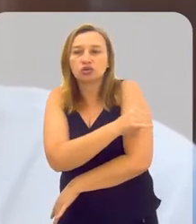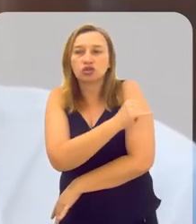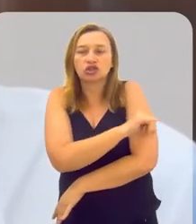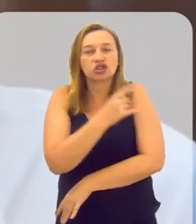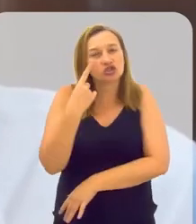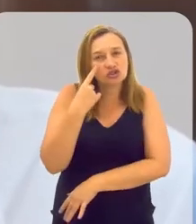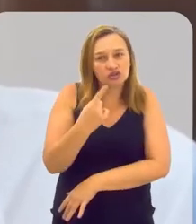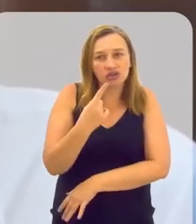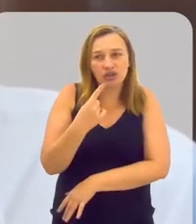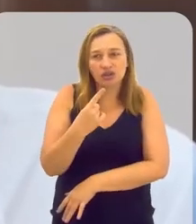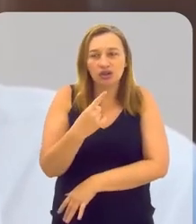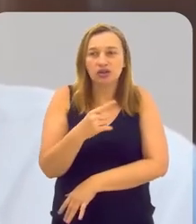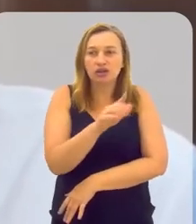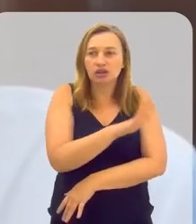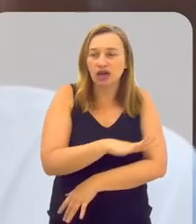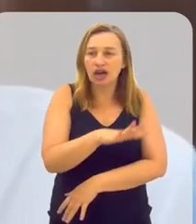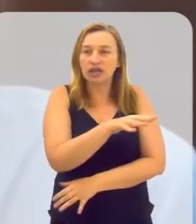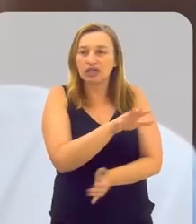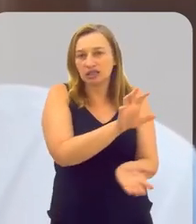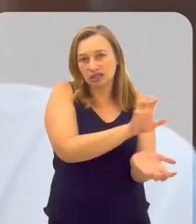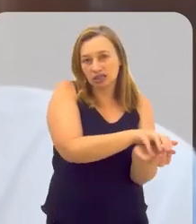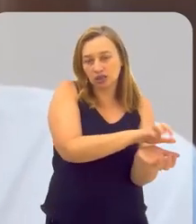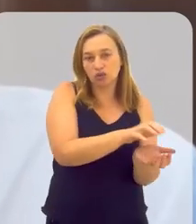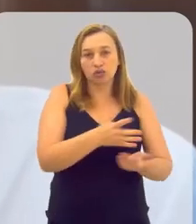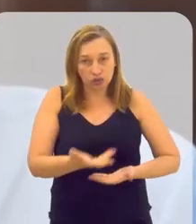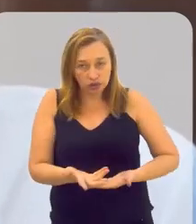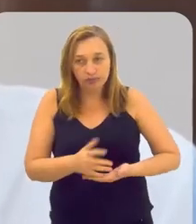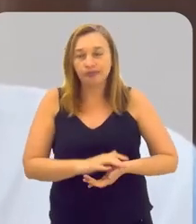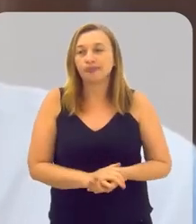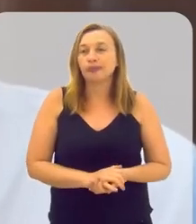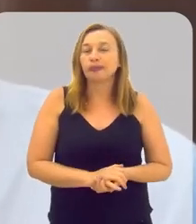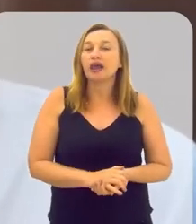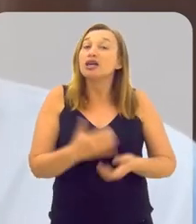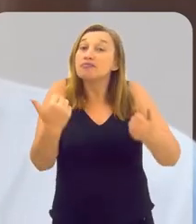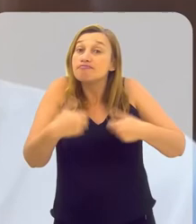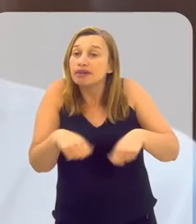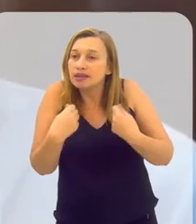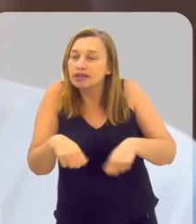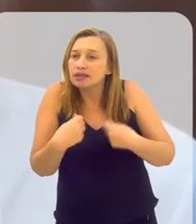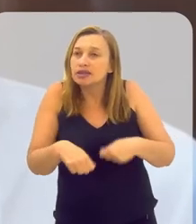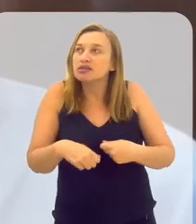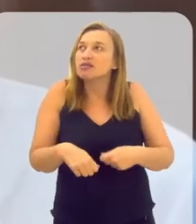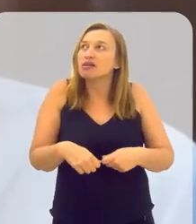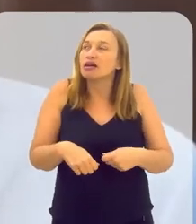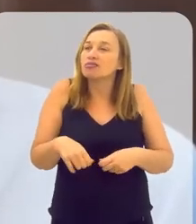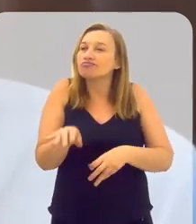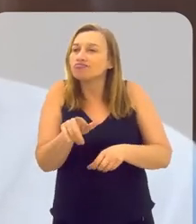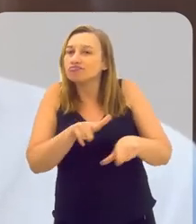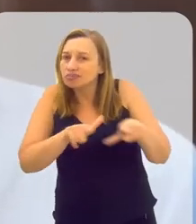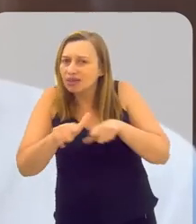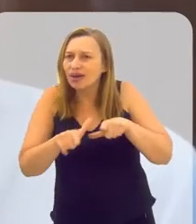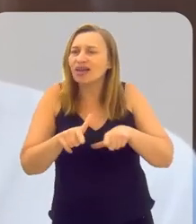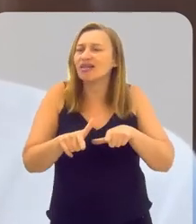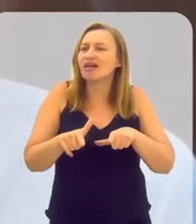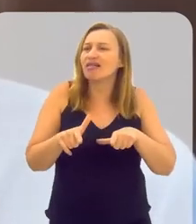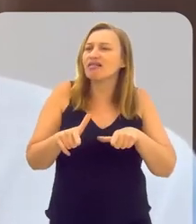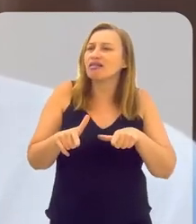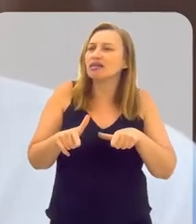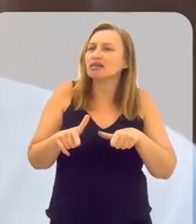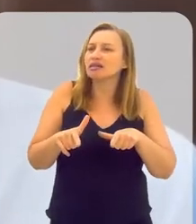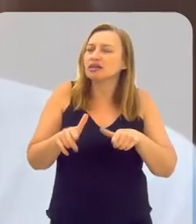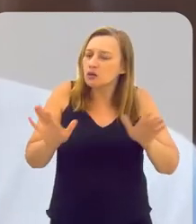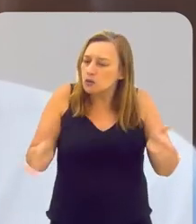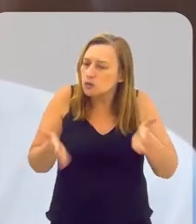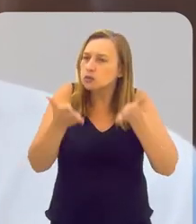para se direciona para a região de Santa Cruz. Então, a gente precisa